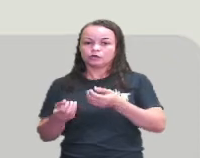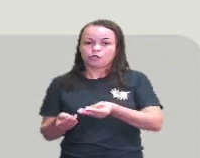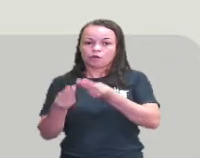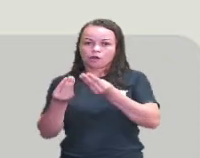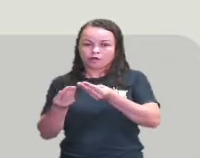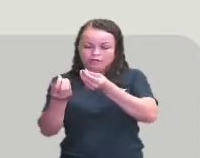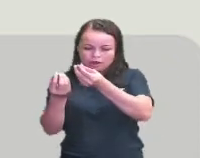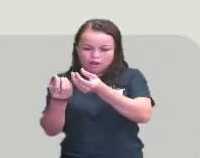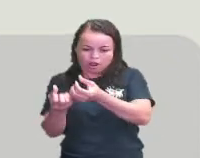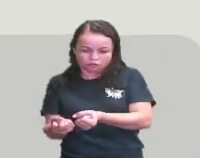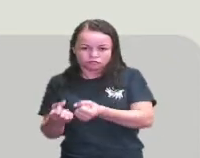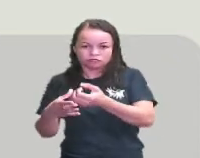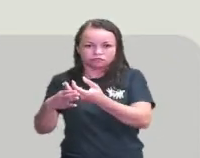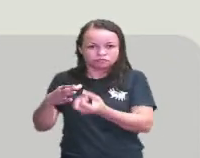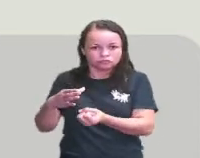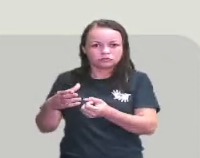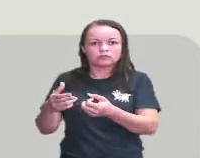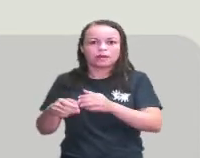água.